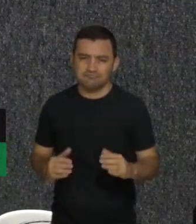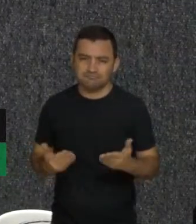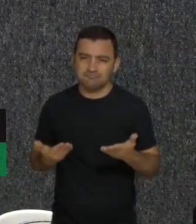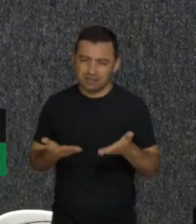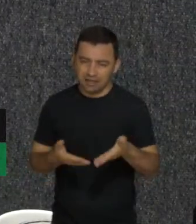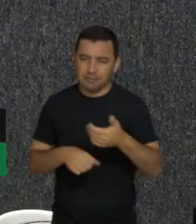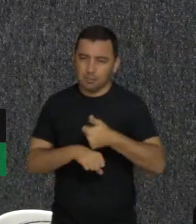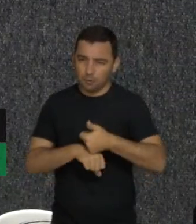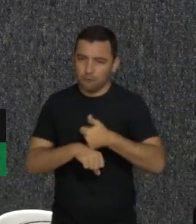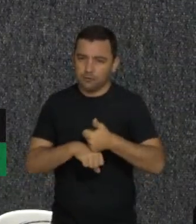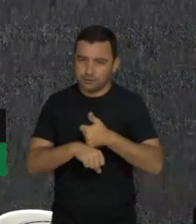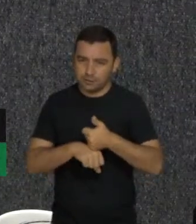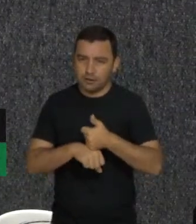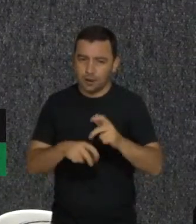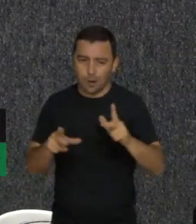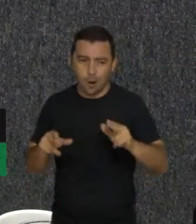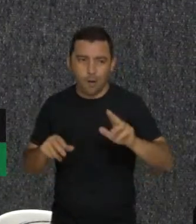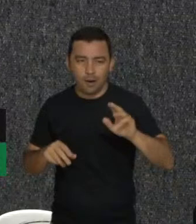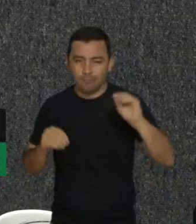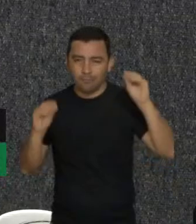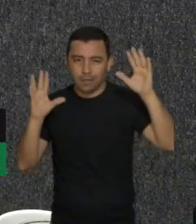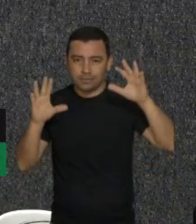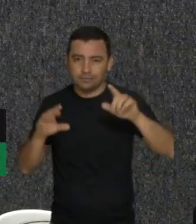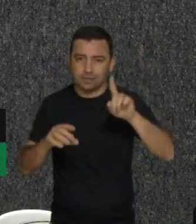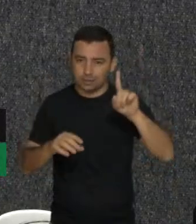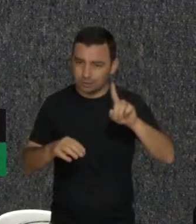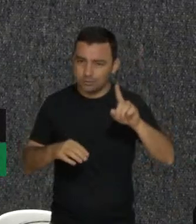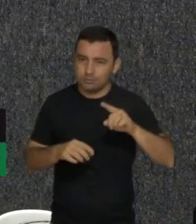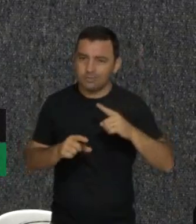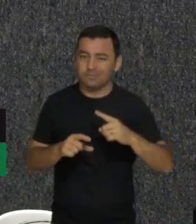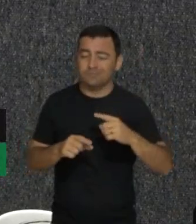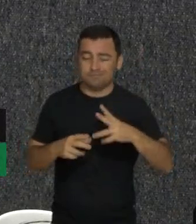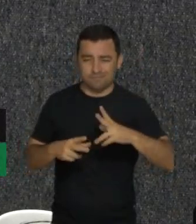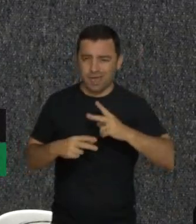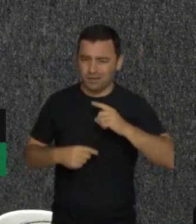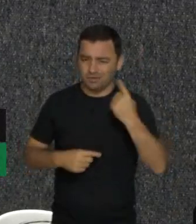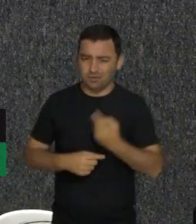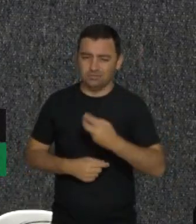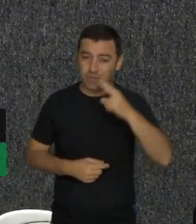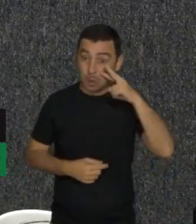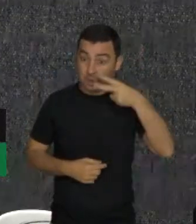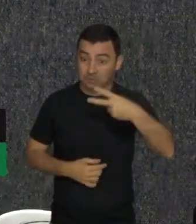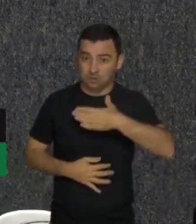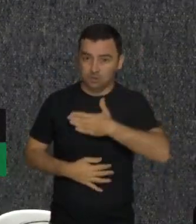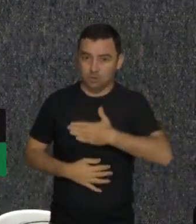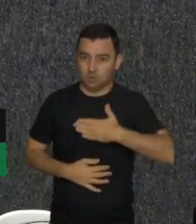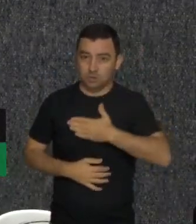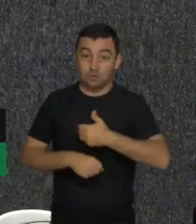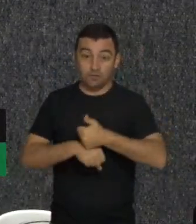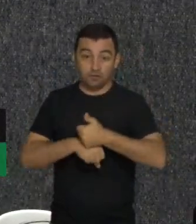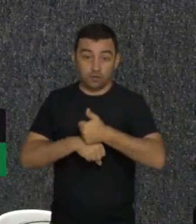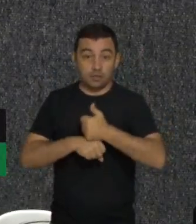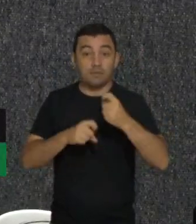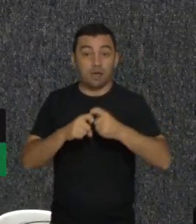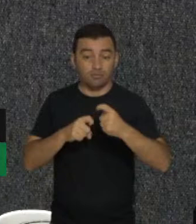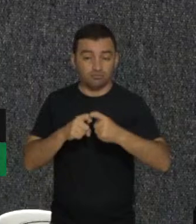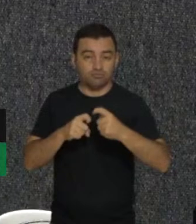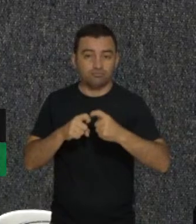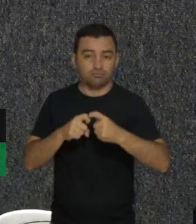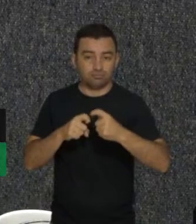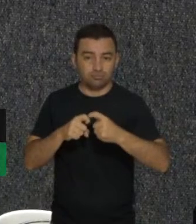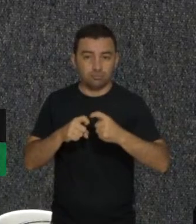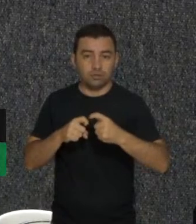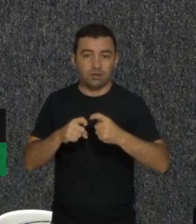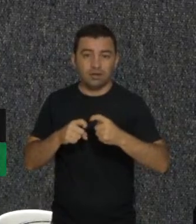profissão abençoada por Deus né E que merece todo o nosso reconhecimento a todos os profissionais médicos né que